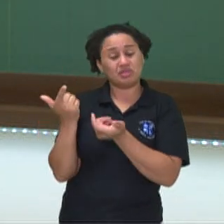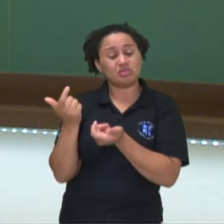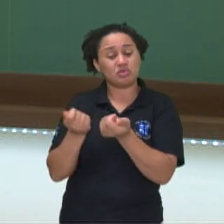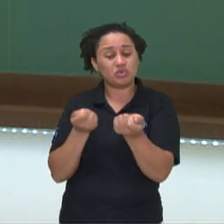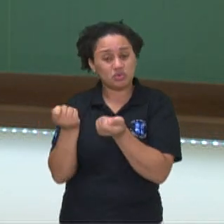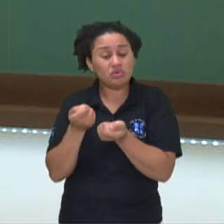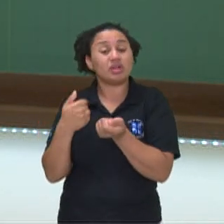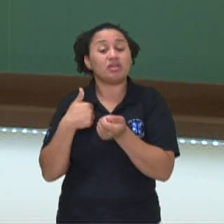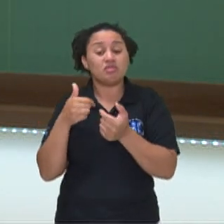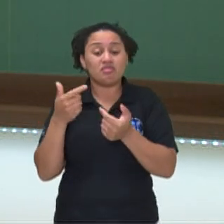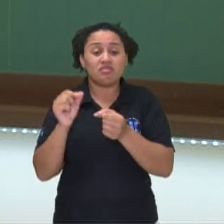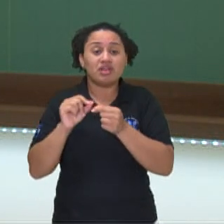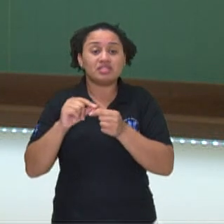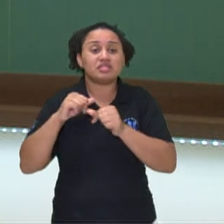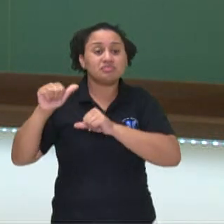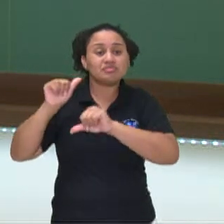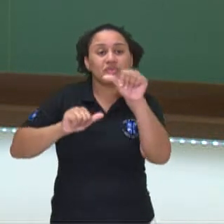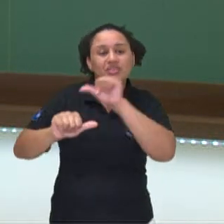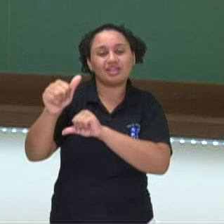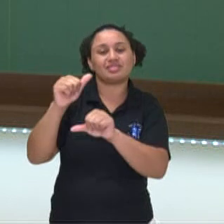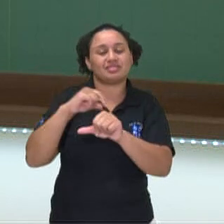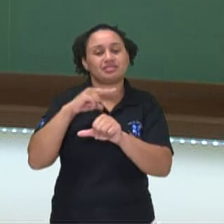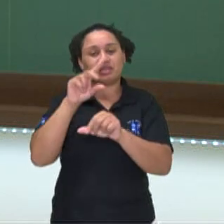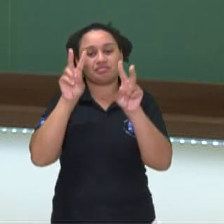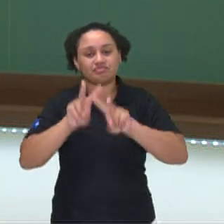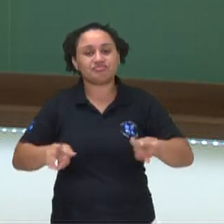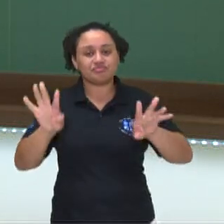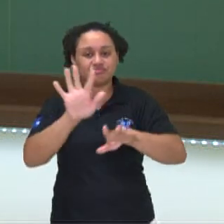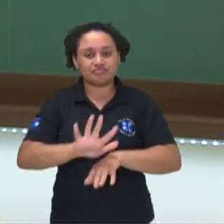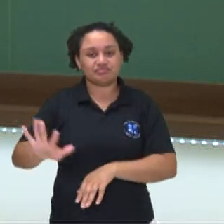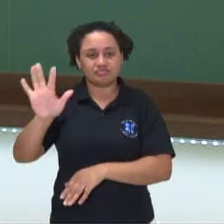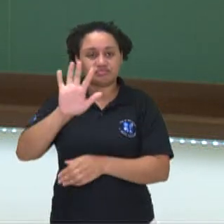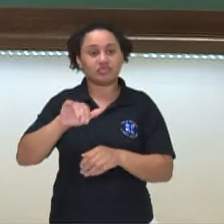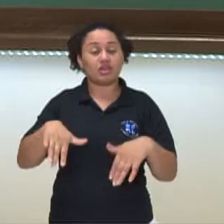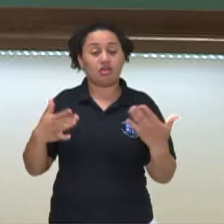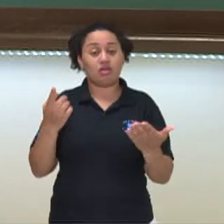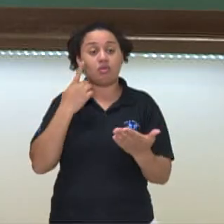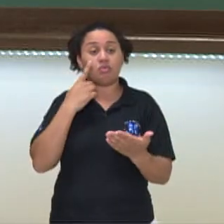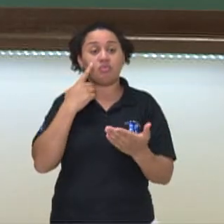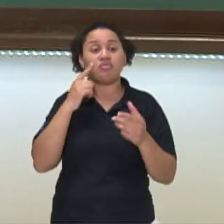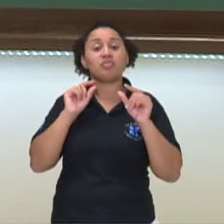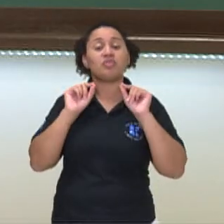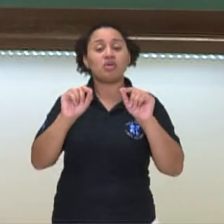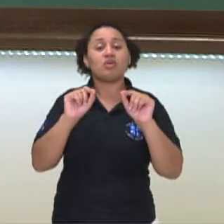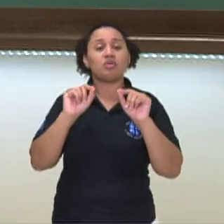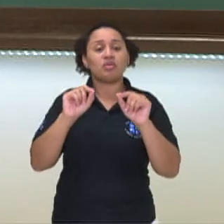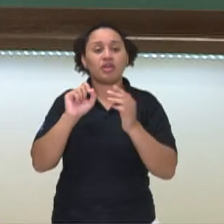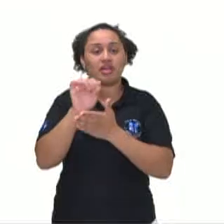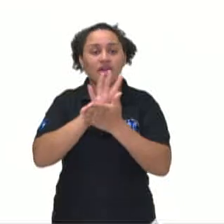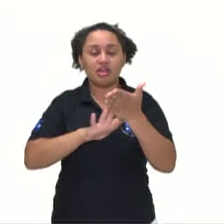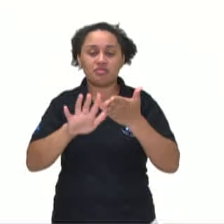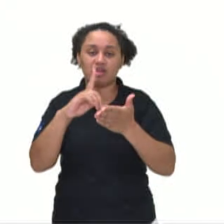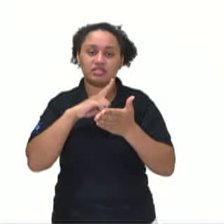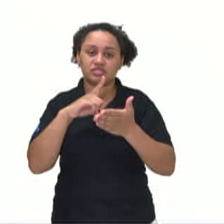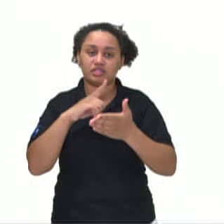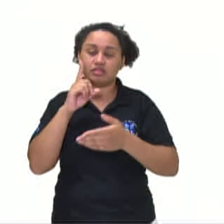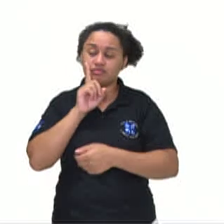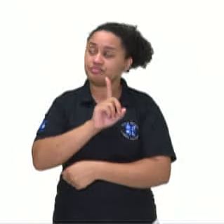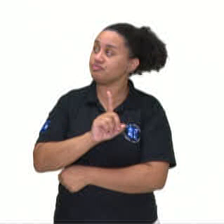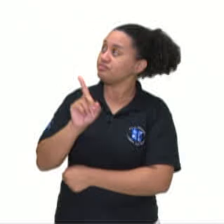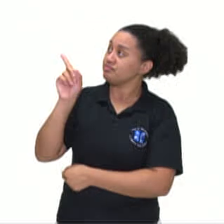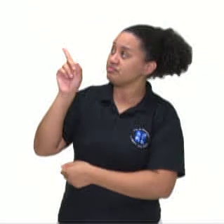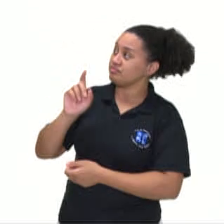resulta no quê? Nas transformações da paisagem. Agora acompanhe aqui na tela a imagem que vai estar aparecendo aqui para você, ó,